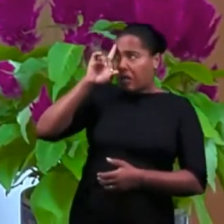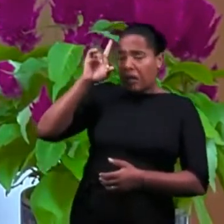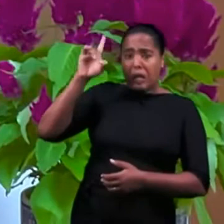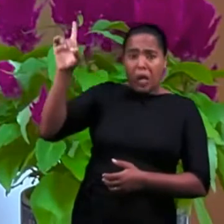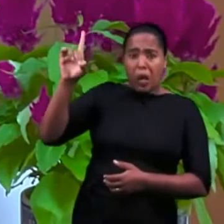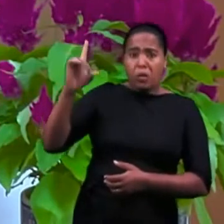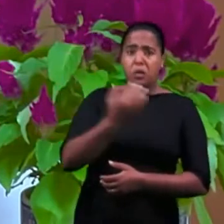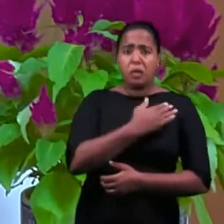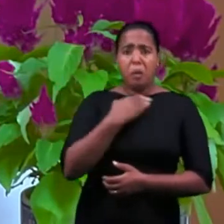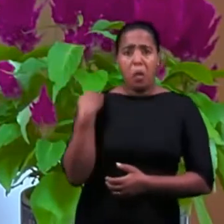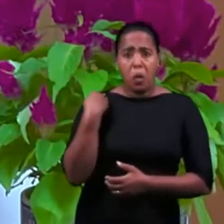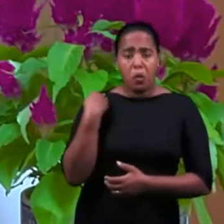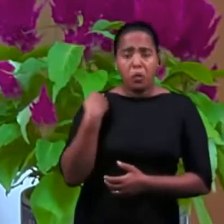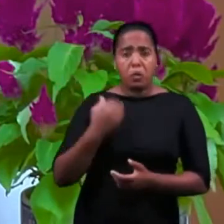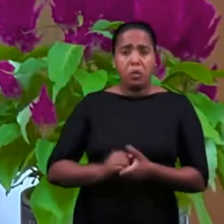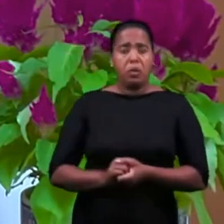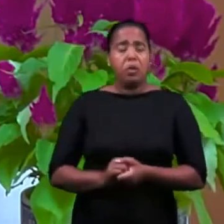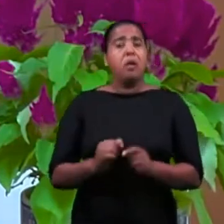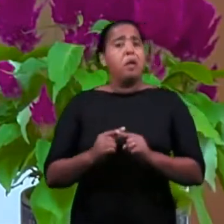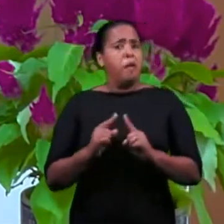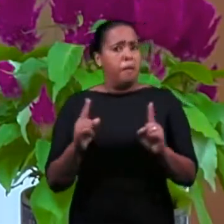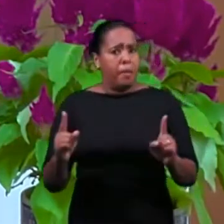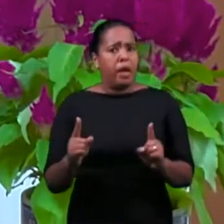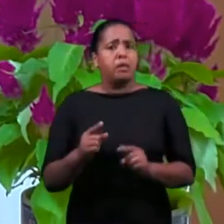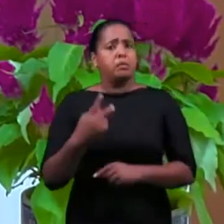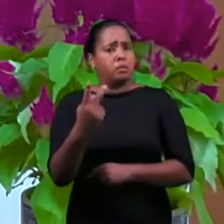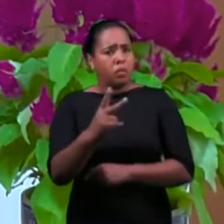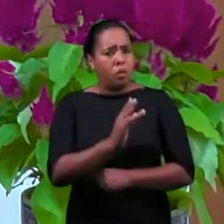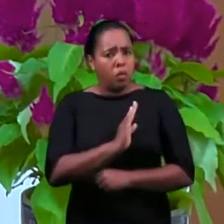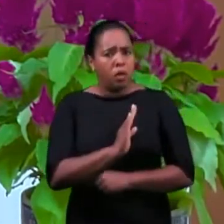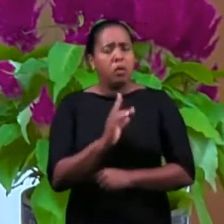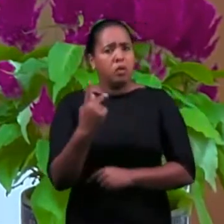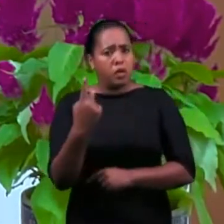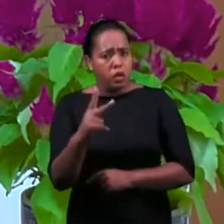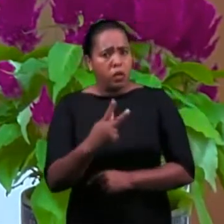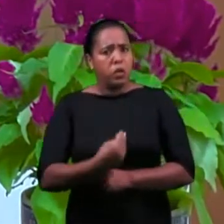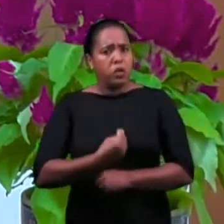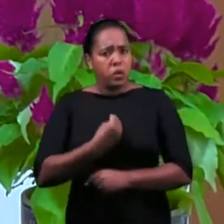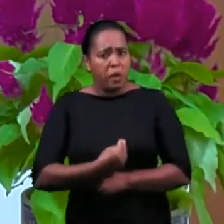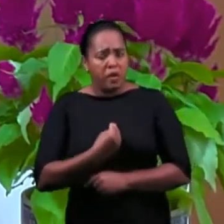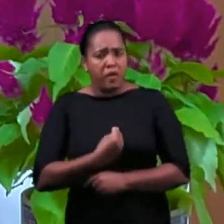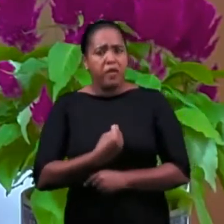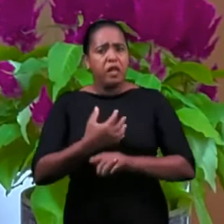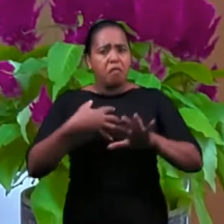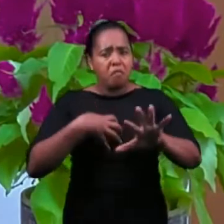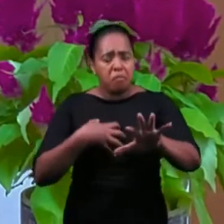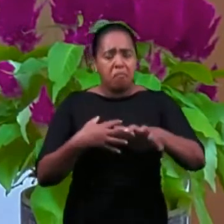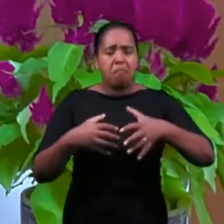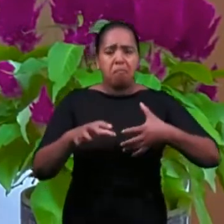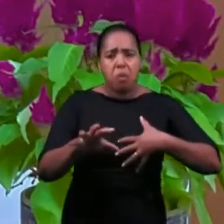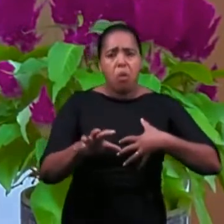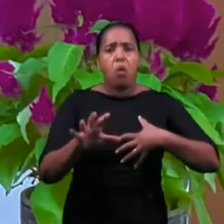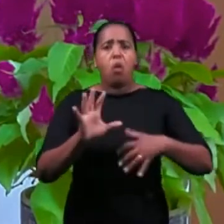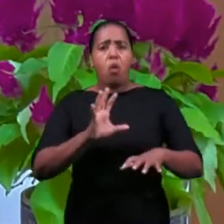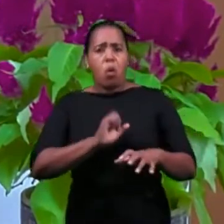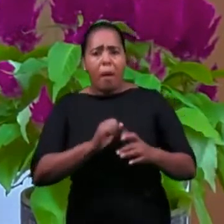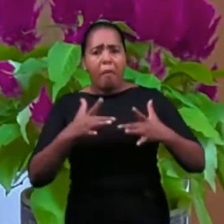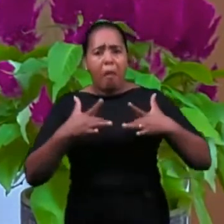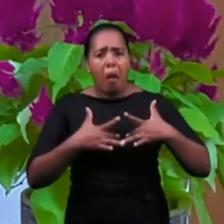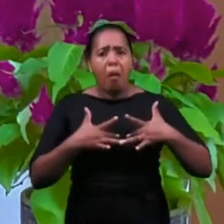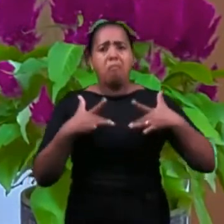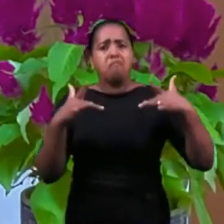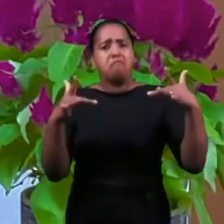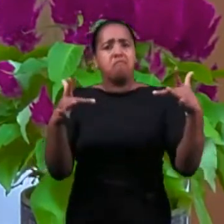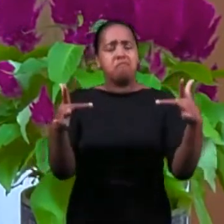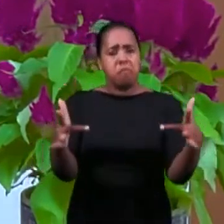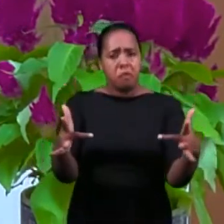nós encontramos nos seus corações, nas suas vidas, muitas vezes, a solidariedade, o amor, a dedicação, a